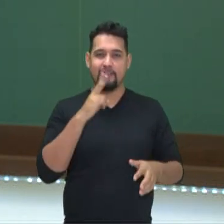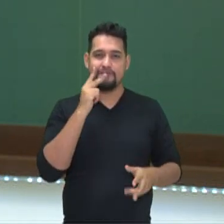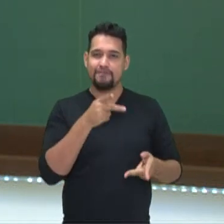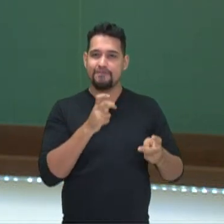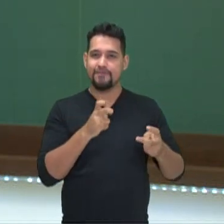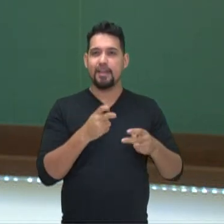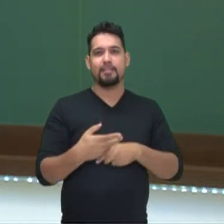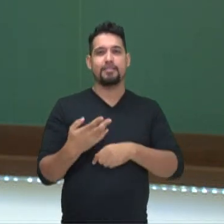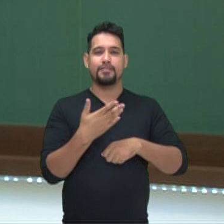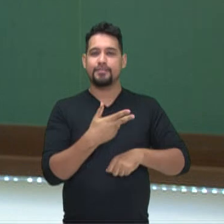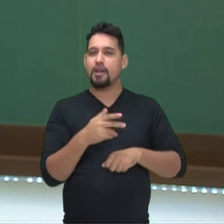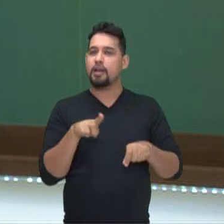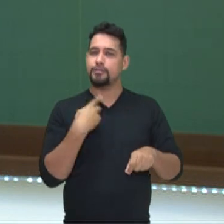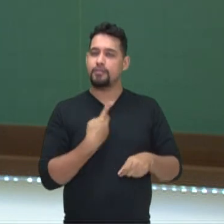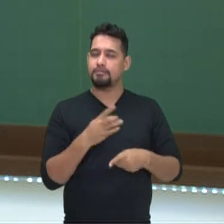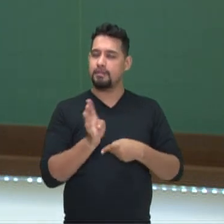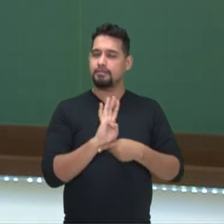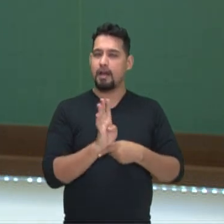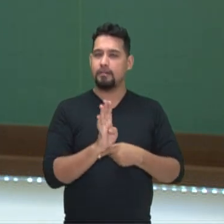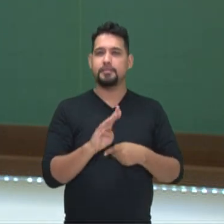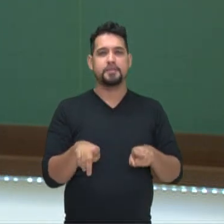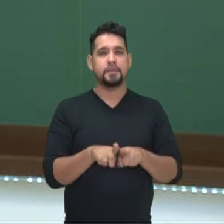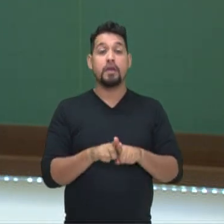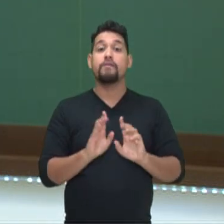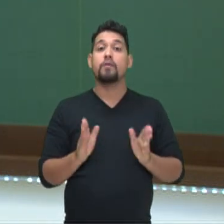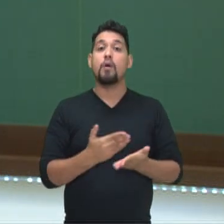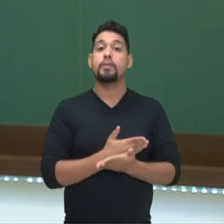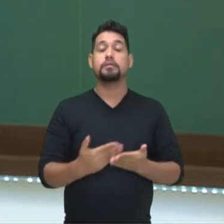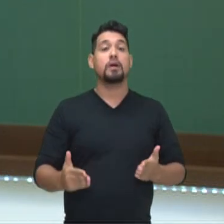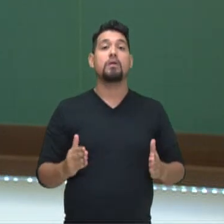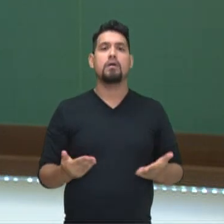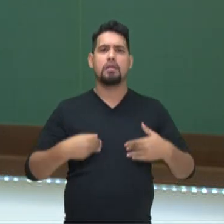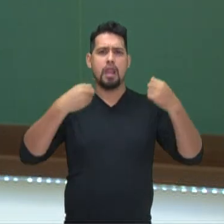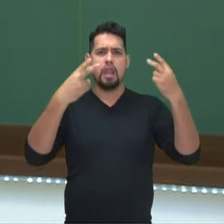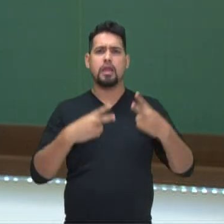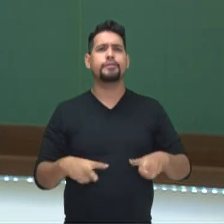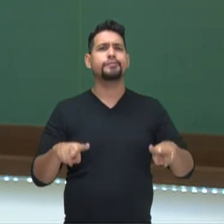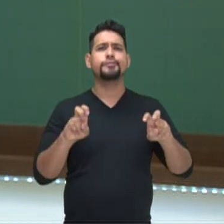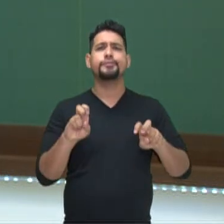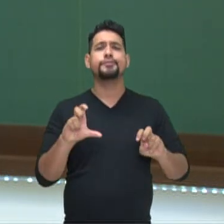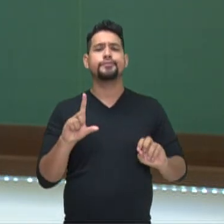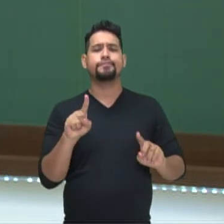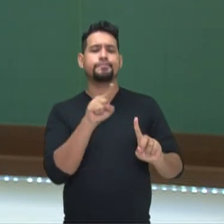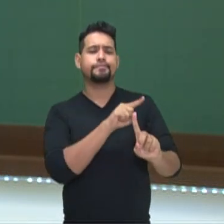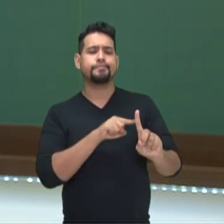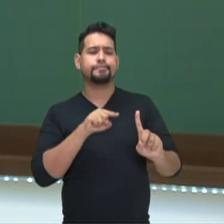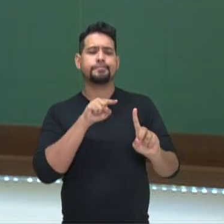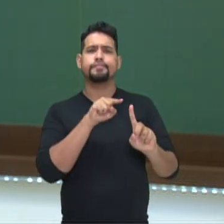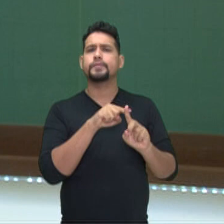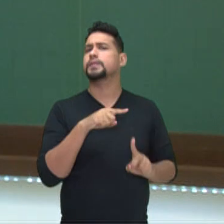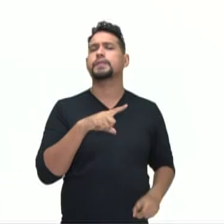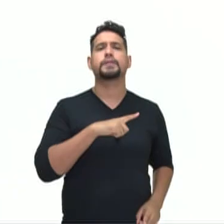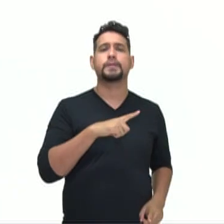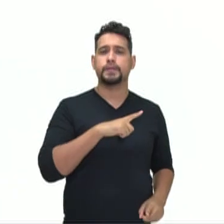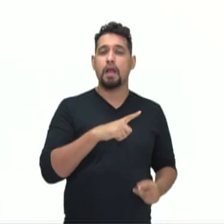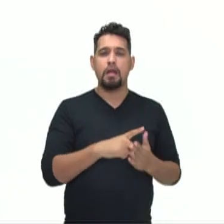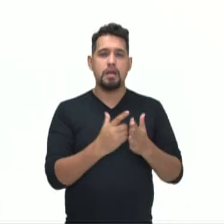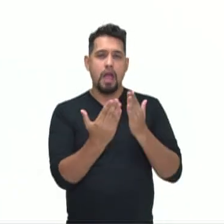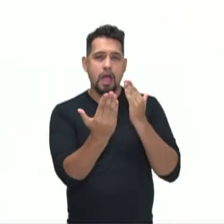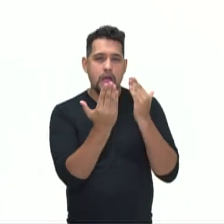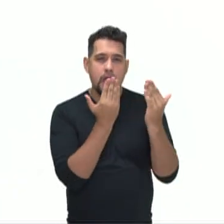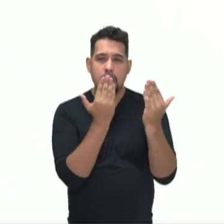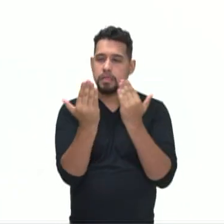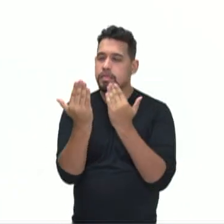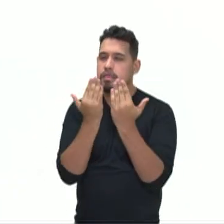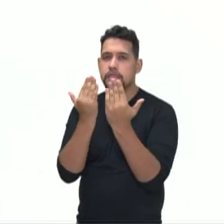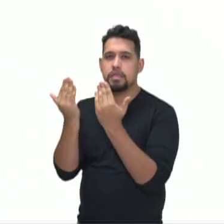as nossas videoaulas. Então, vamos começar aqui comentando sobre os nossos objetivos, que consistem em analisar o